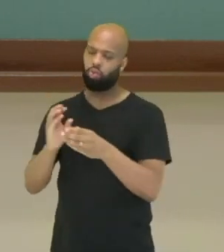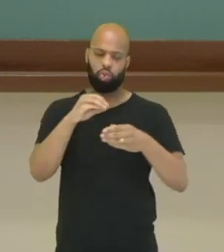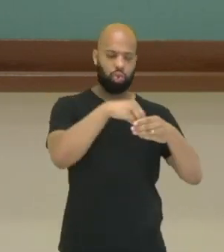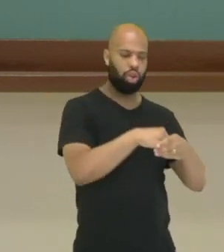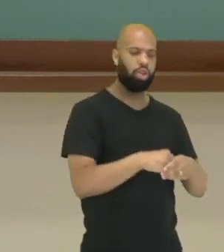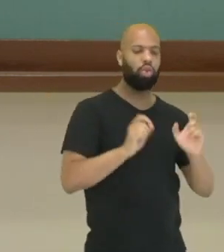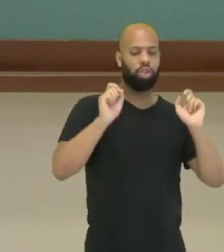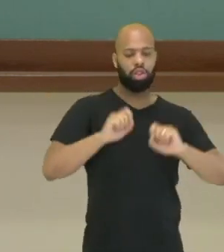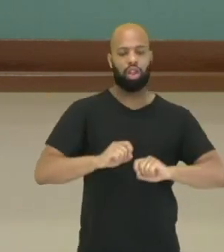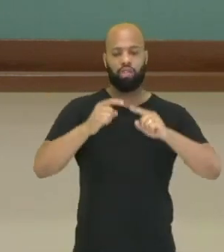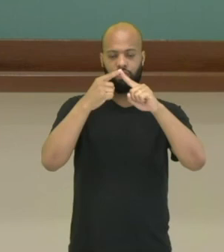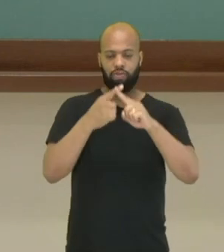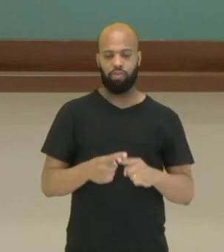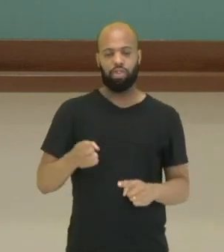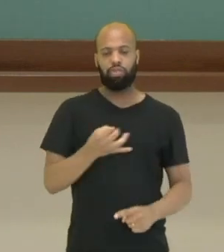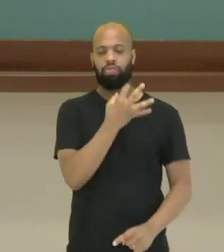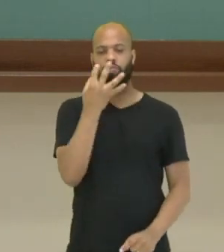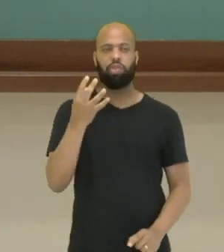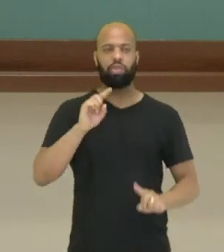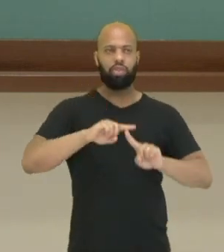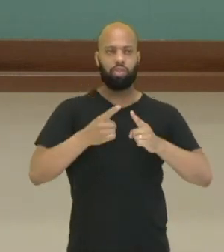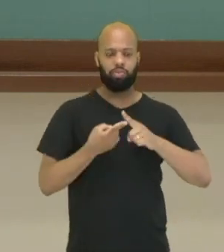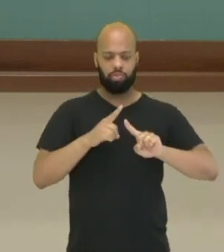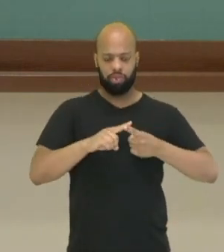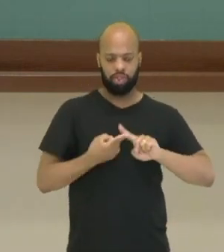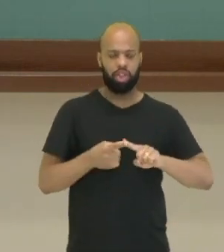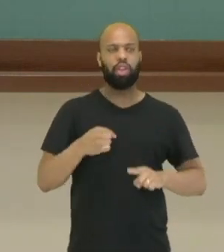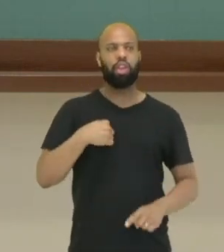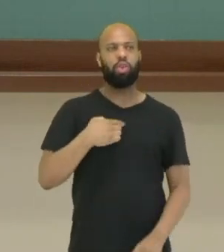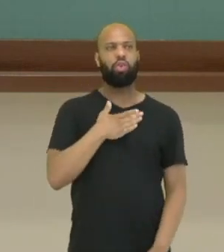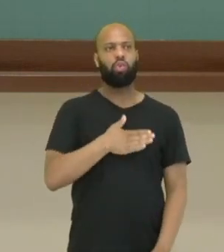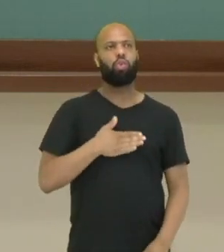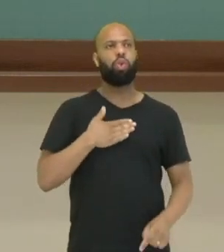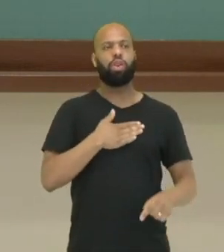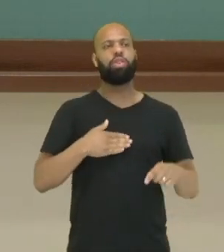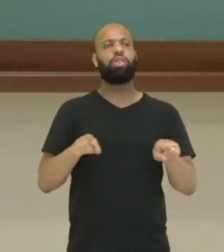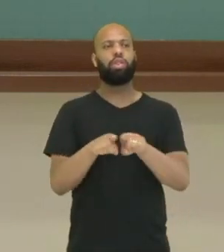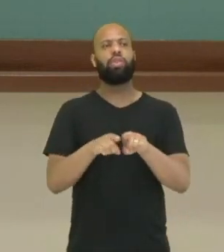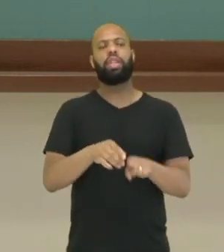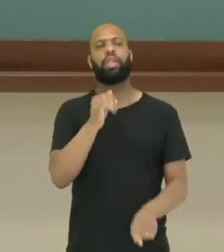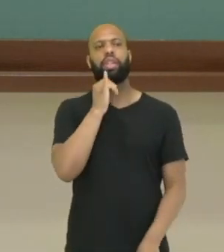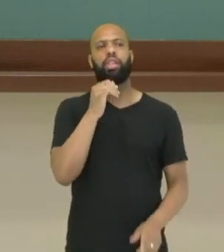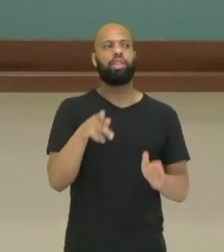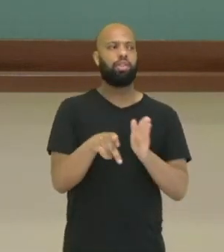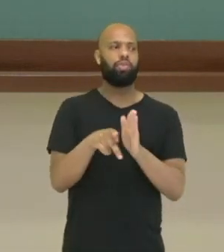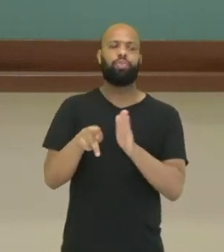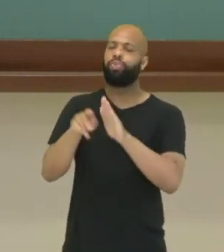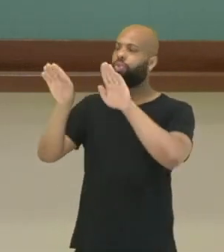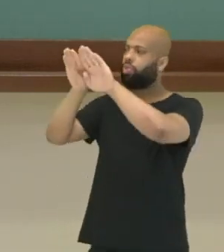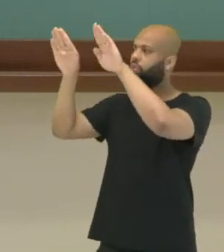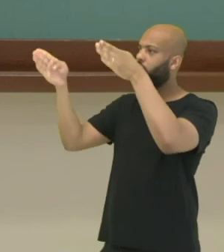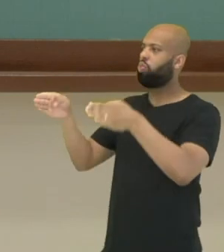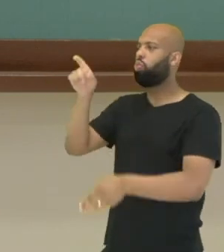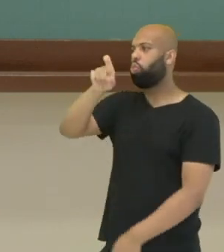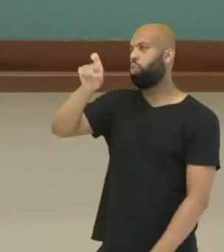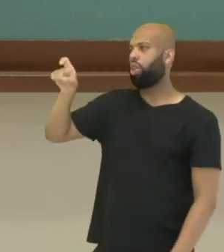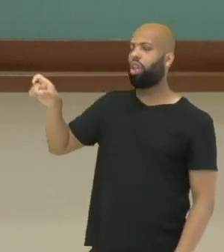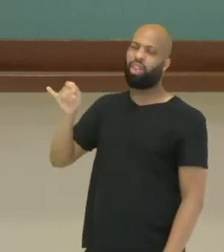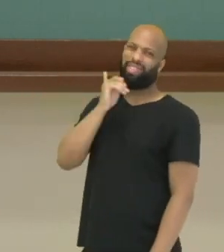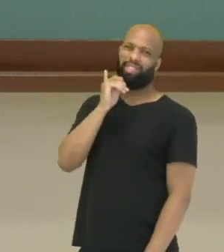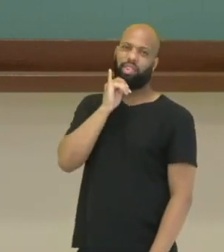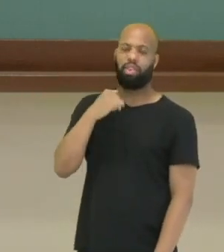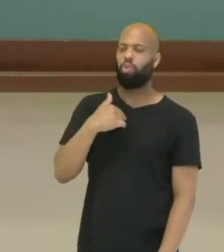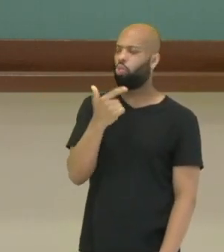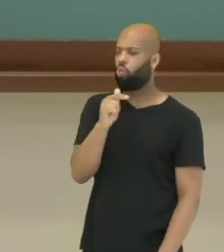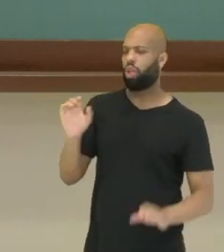dia, variar, mudar. Eu gosto muito do exemplo do guarda-roupa, porque a gente sempre pensa assim, ah, eu não